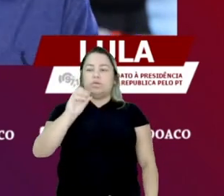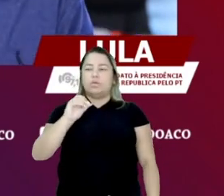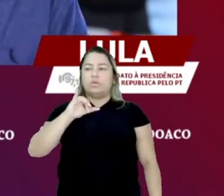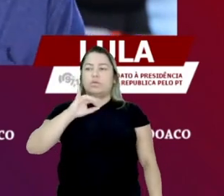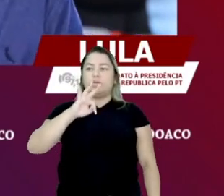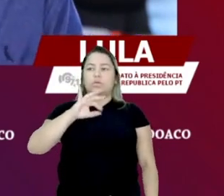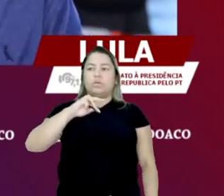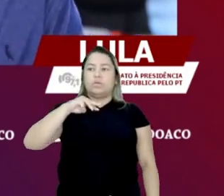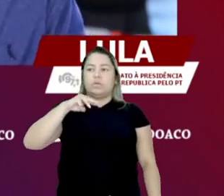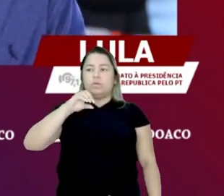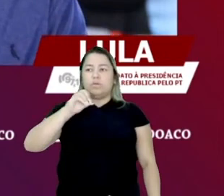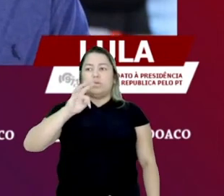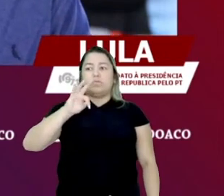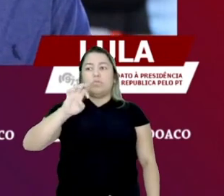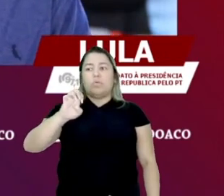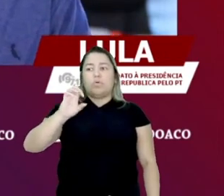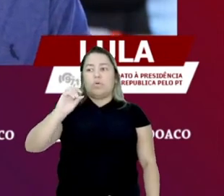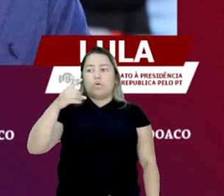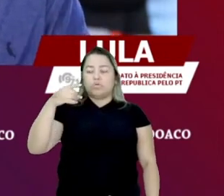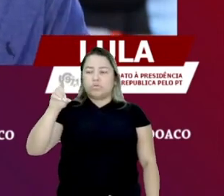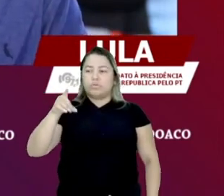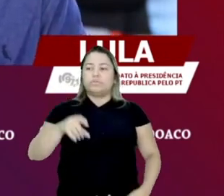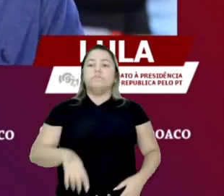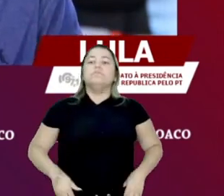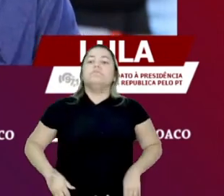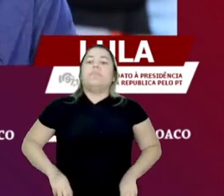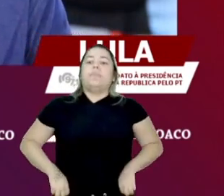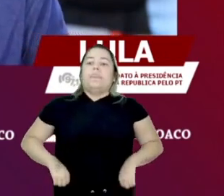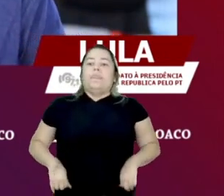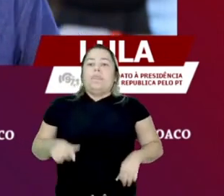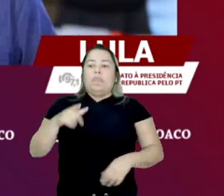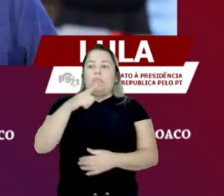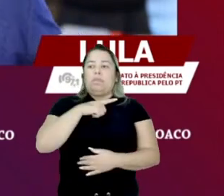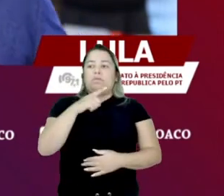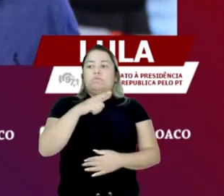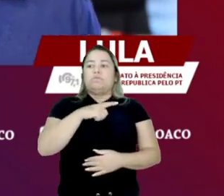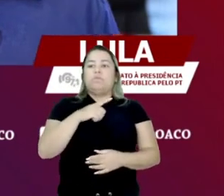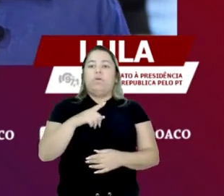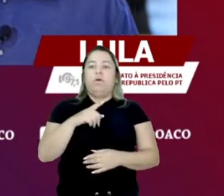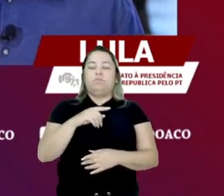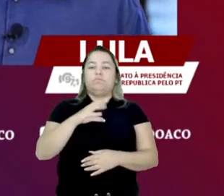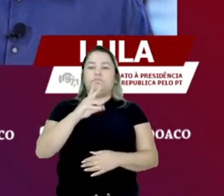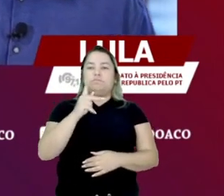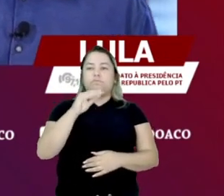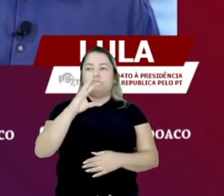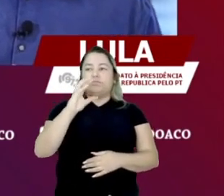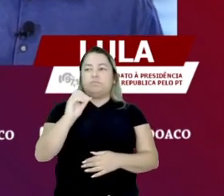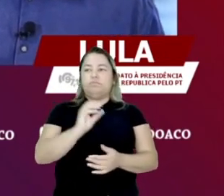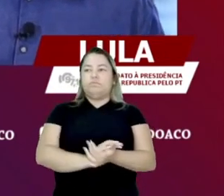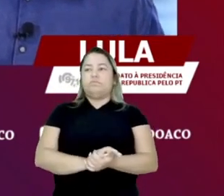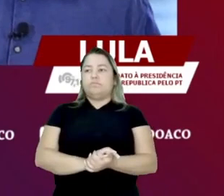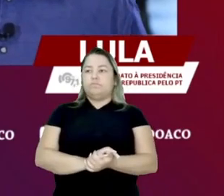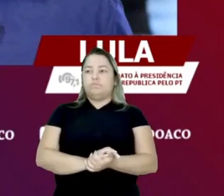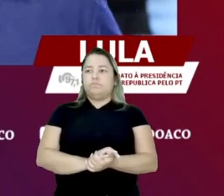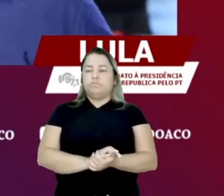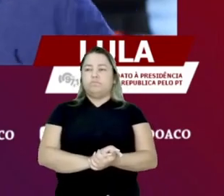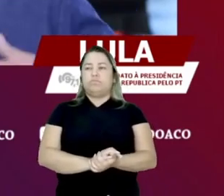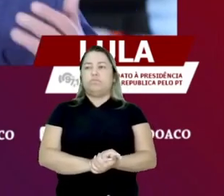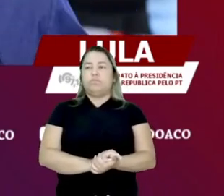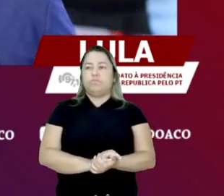Governamos praticamente 4 vezes em Ipatinga. Governamos o governador Valadares, estamos governando o governador Valadares, o